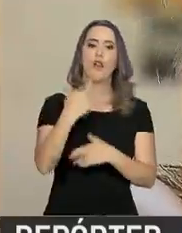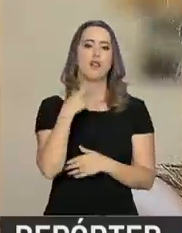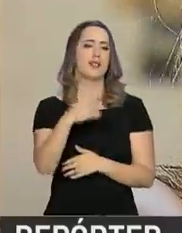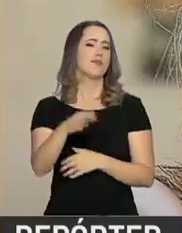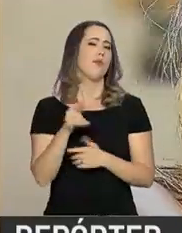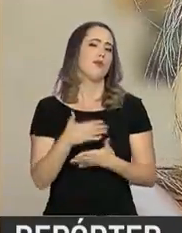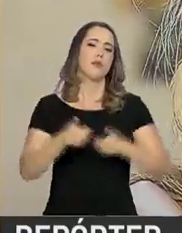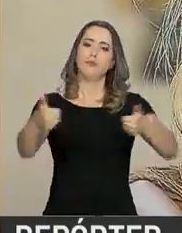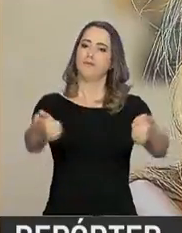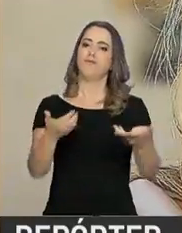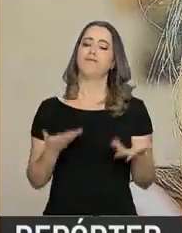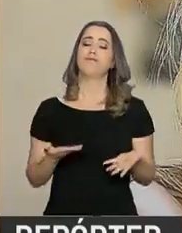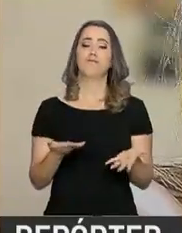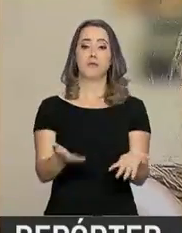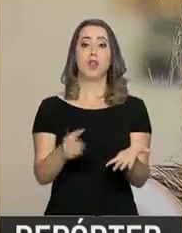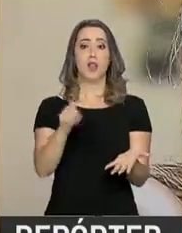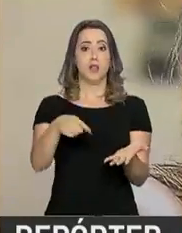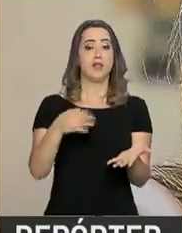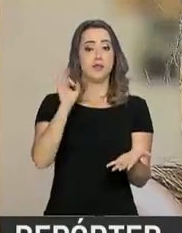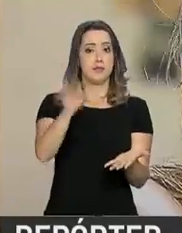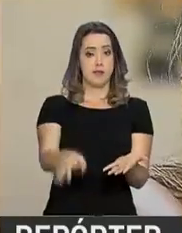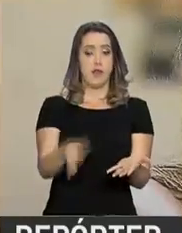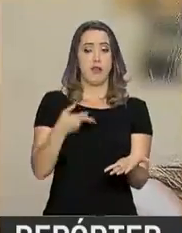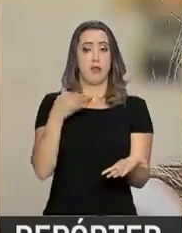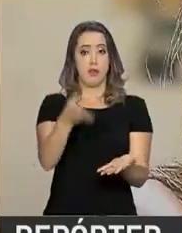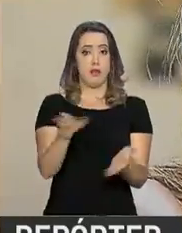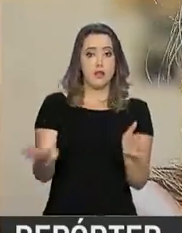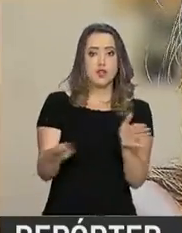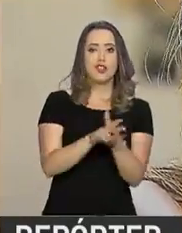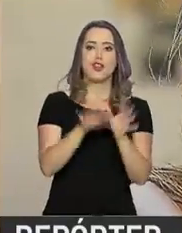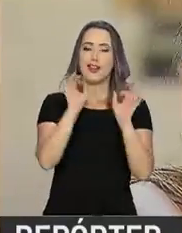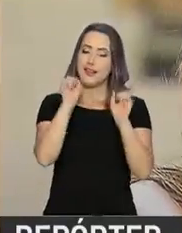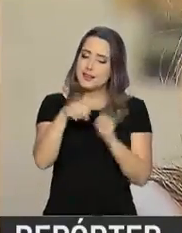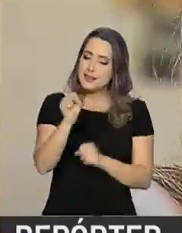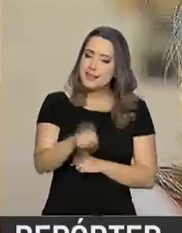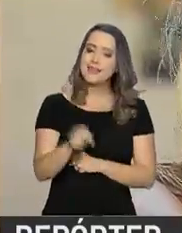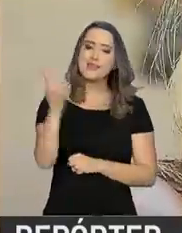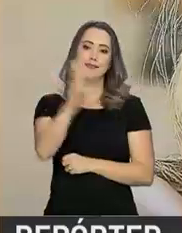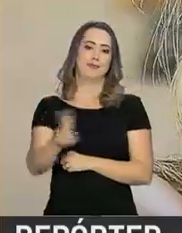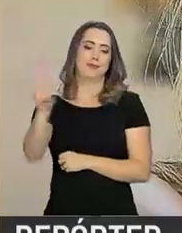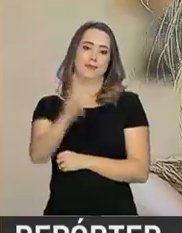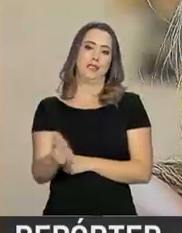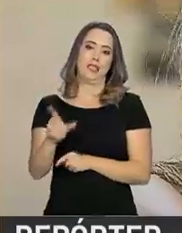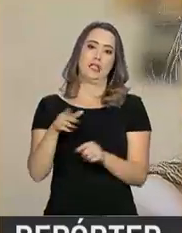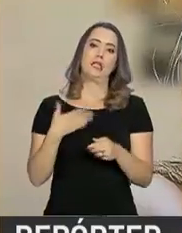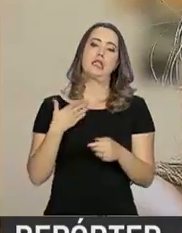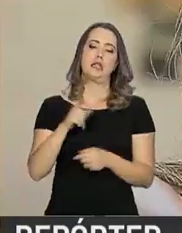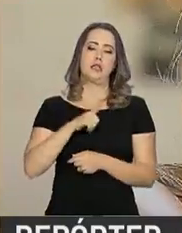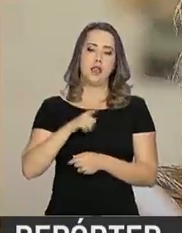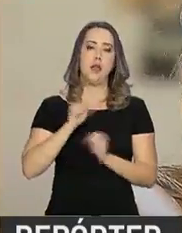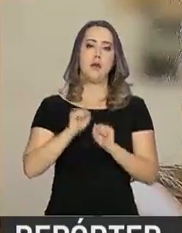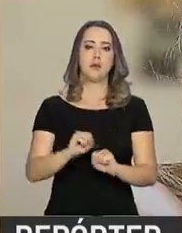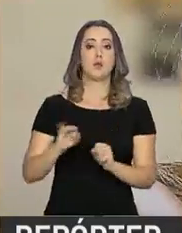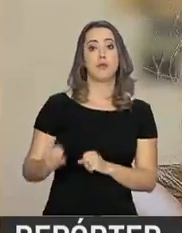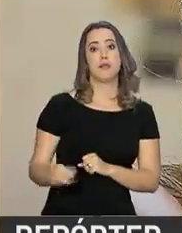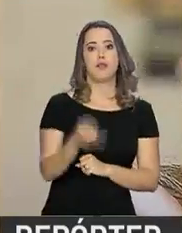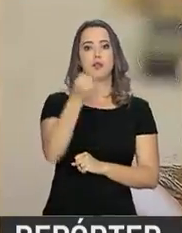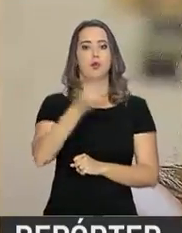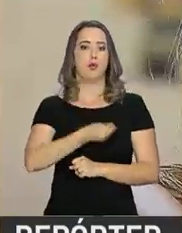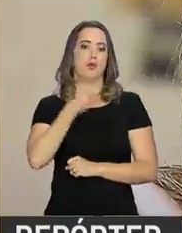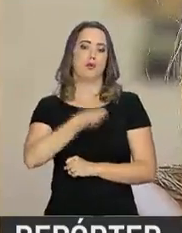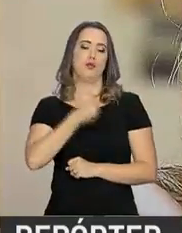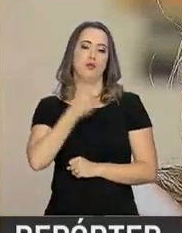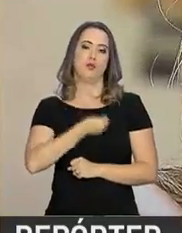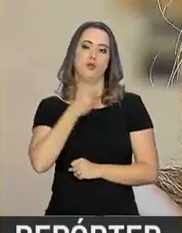dele vai ser melhor então é mais garantia de que ele vai chegar assim as universidades e ter mais condições de vida vida